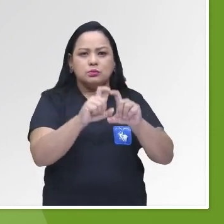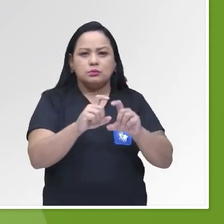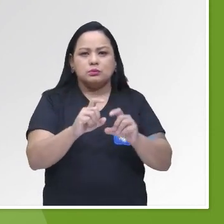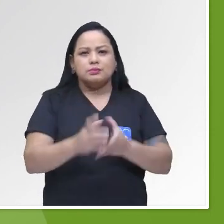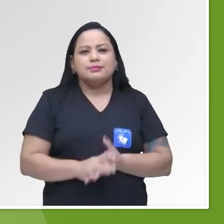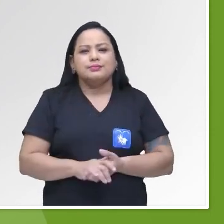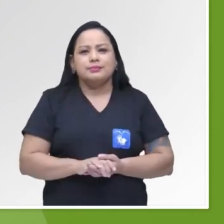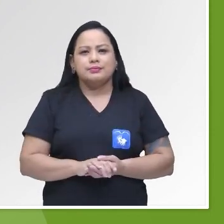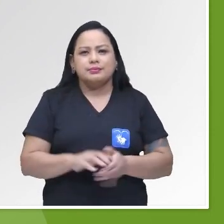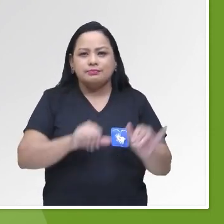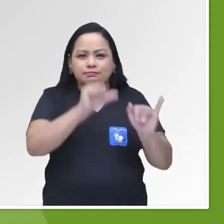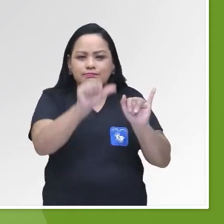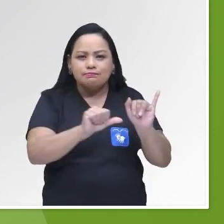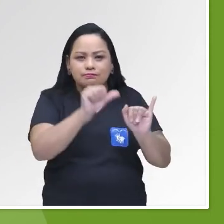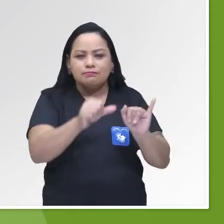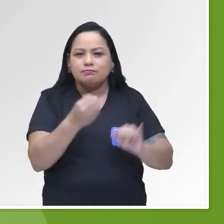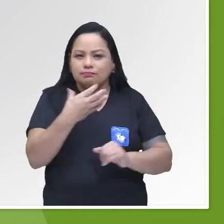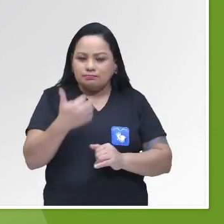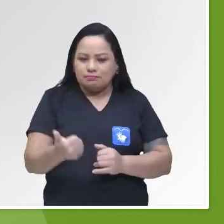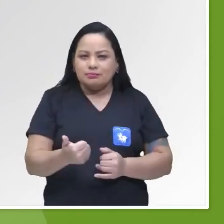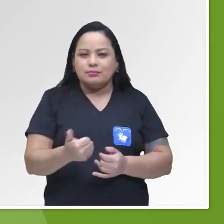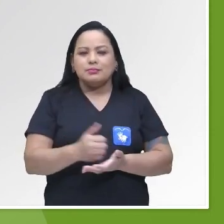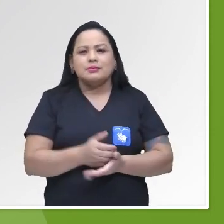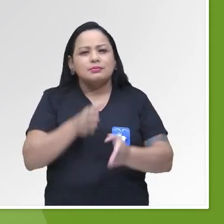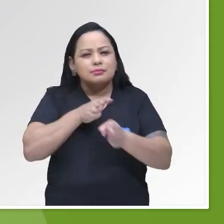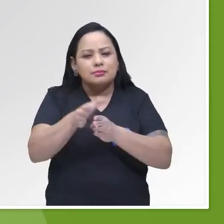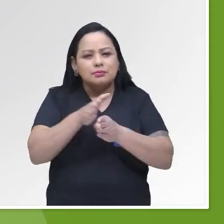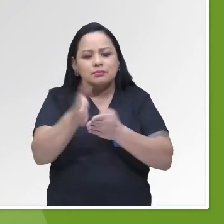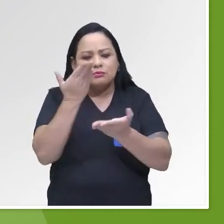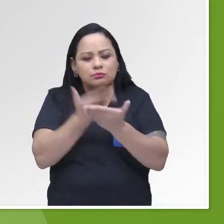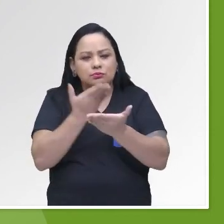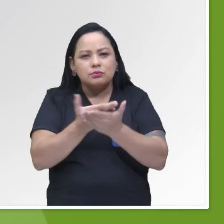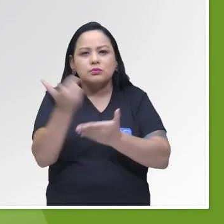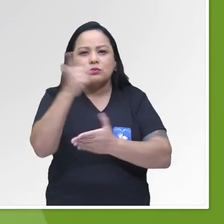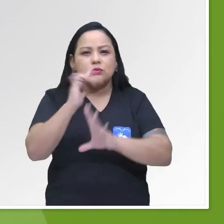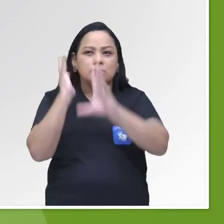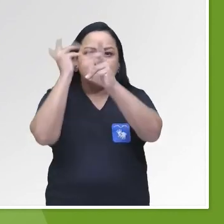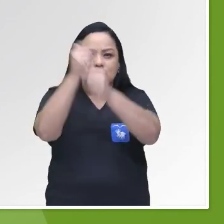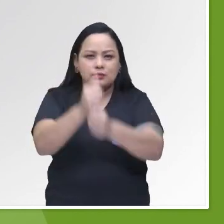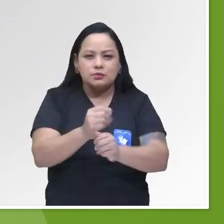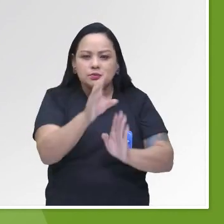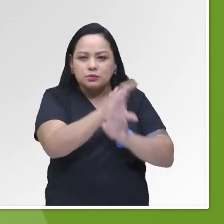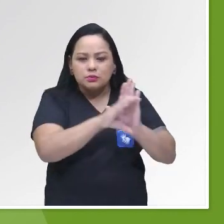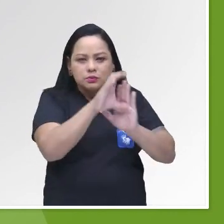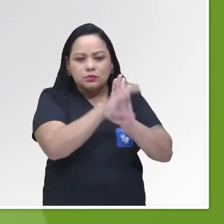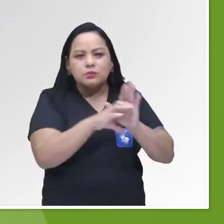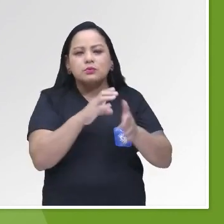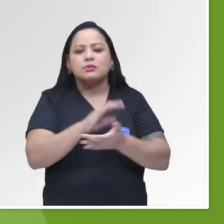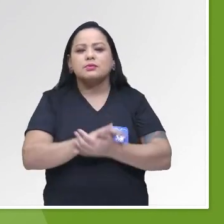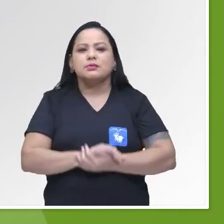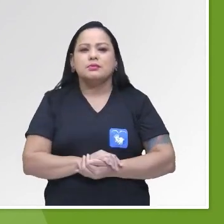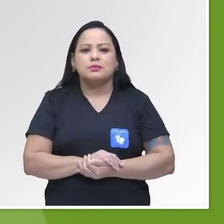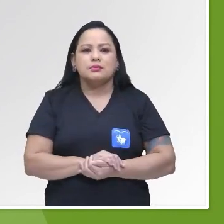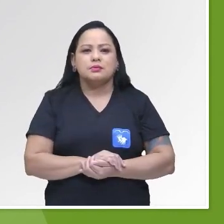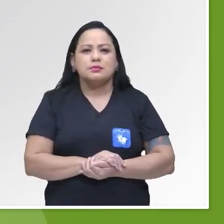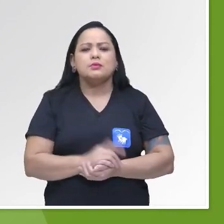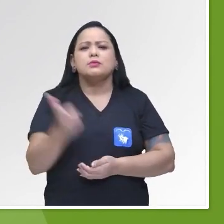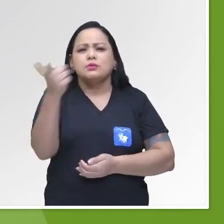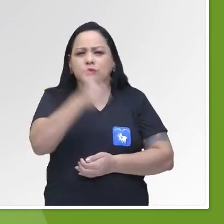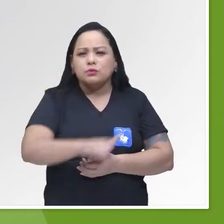reação química. Tá bom, gente? Então, revejam novamente esses conceitos,